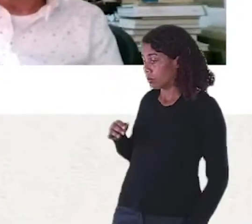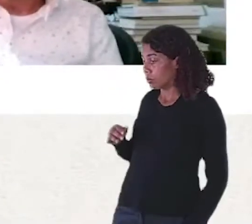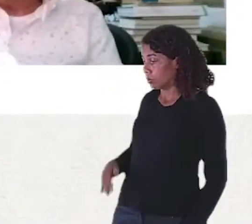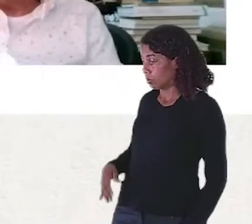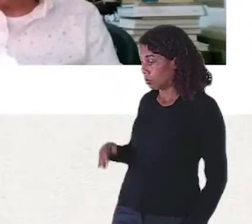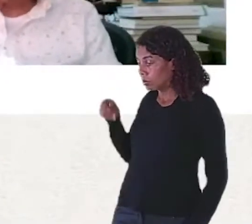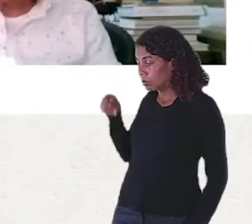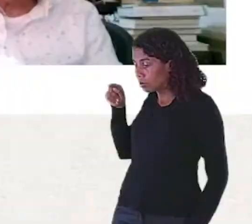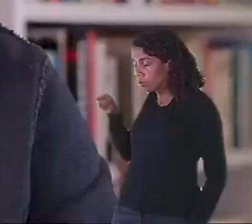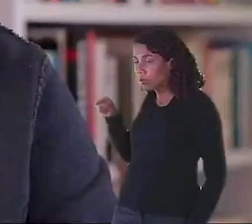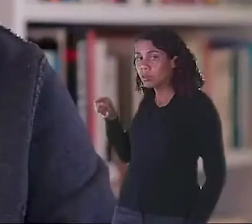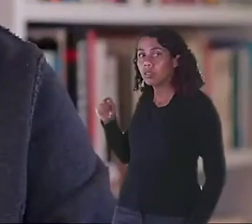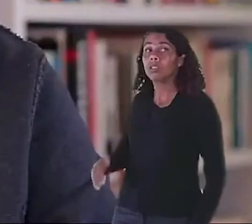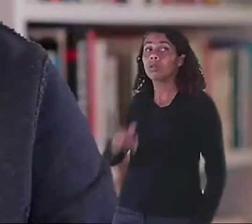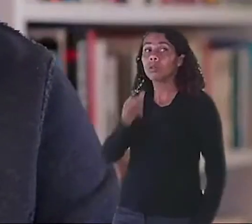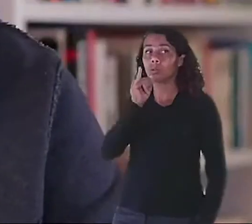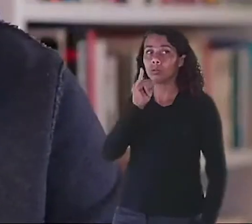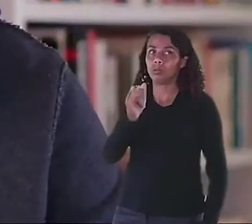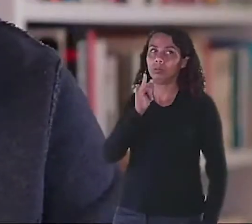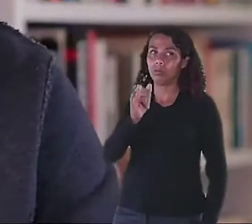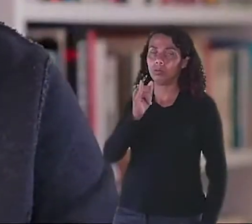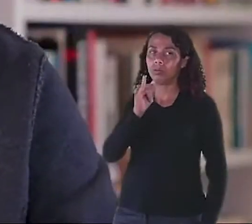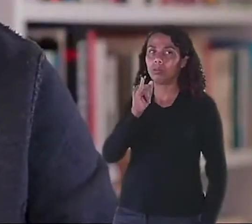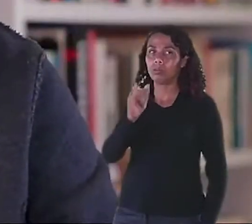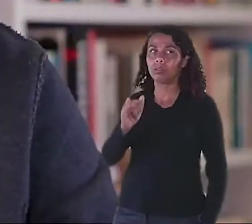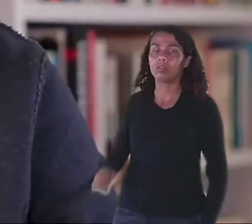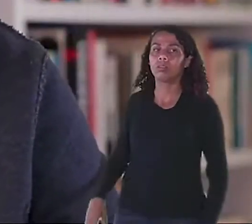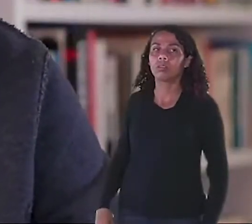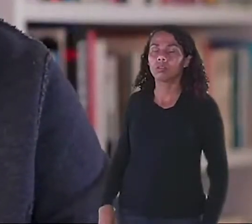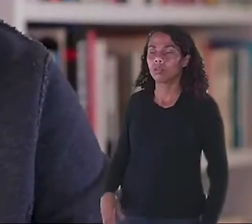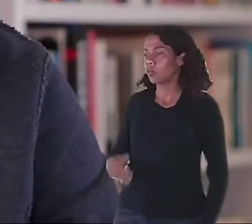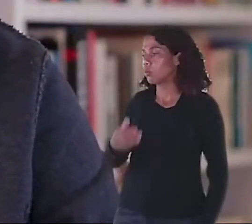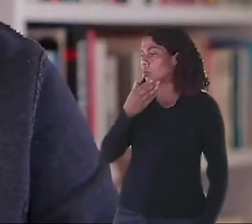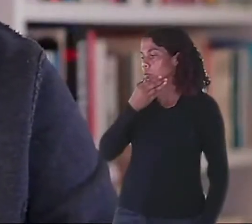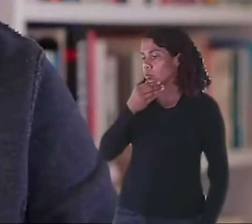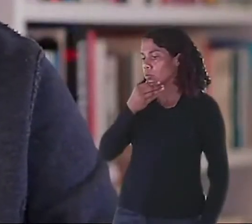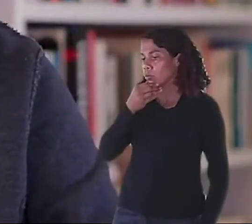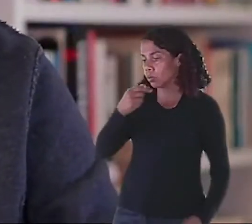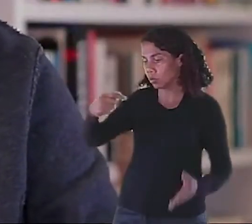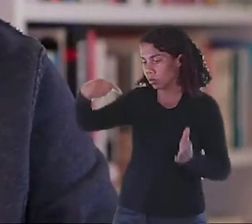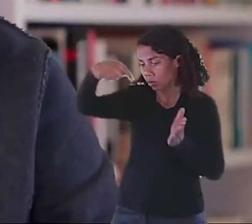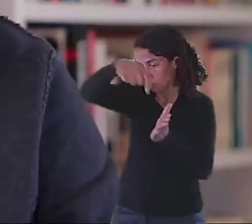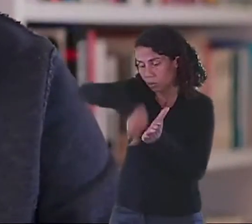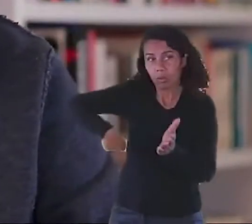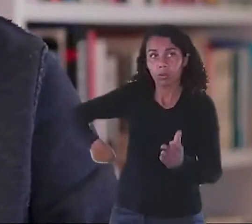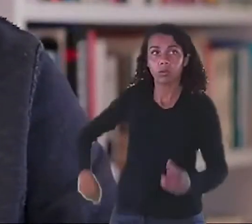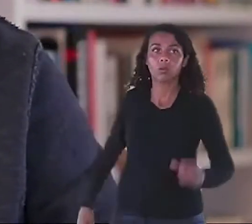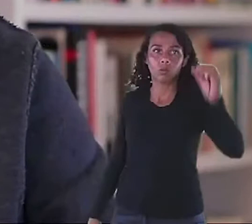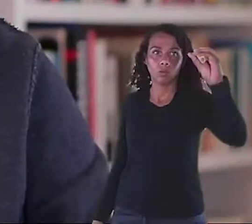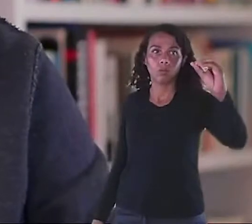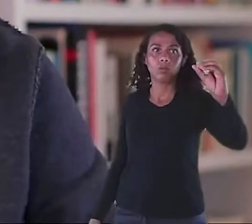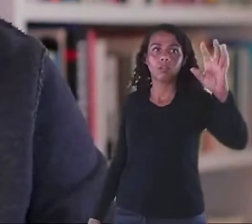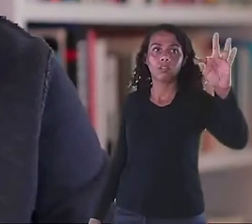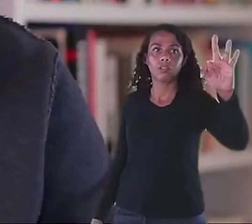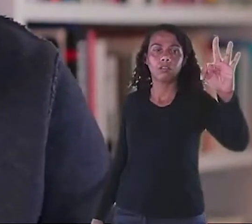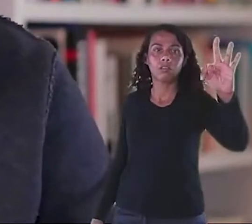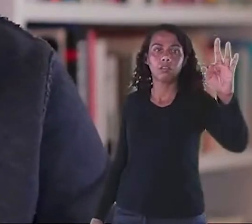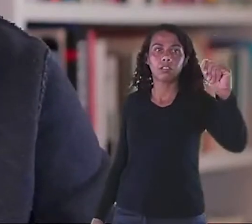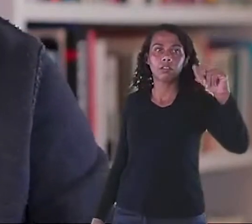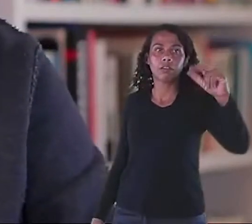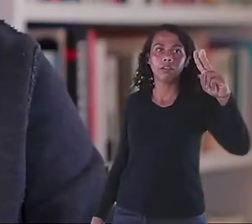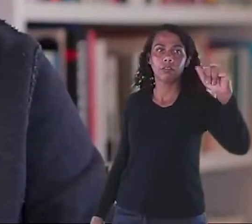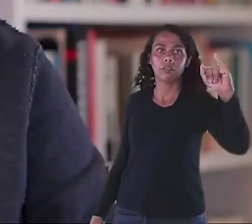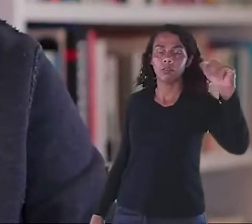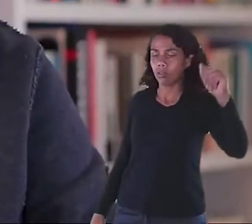Aqui, ó. Otávio de Barros está dizendo que você resiste. Meu sonho é ver Humberto Werneck na Academia Brasileira de